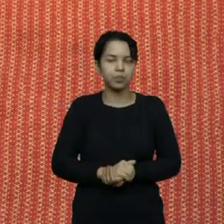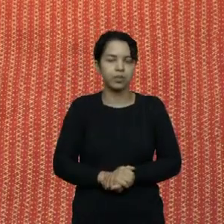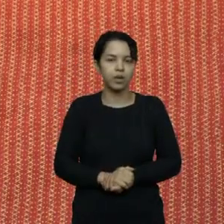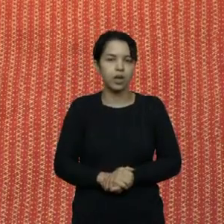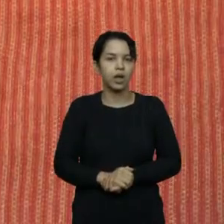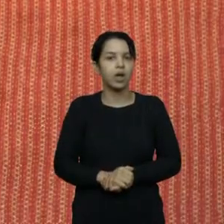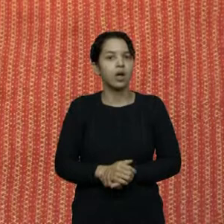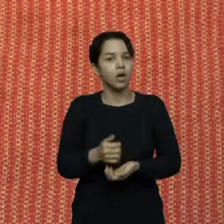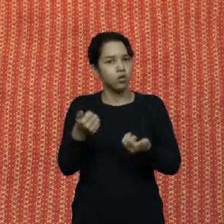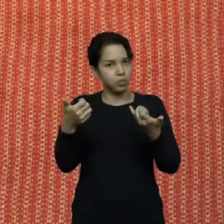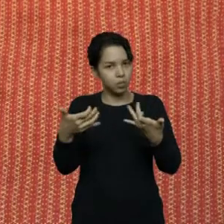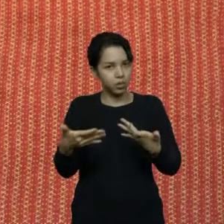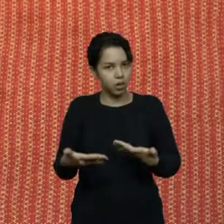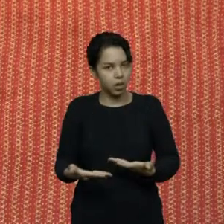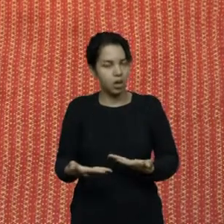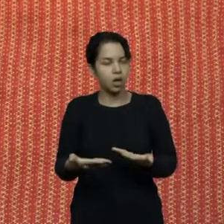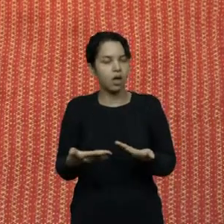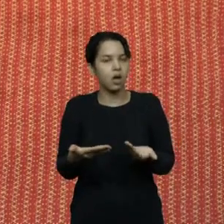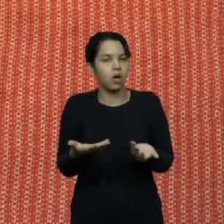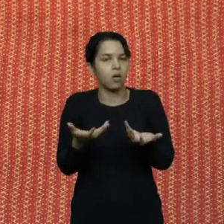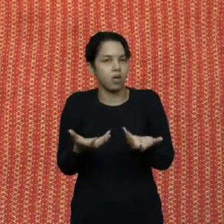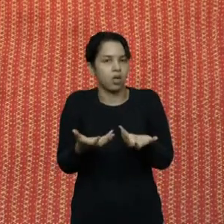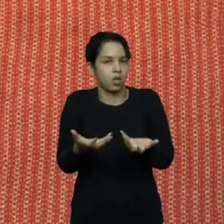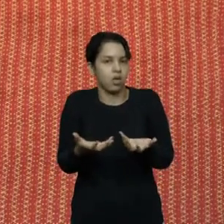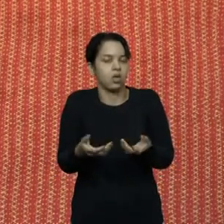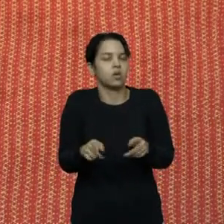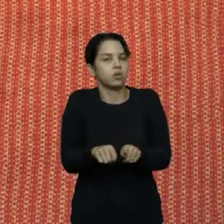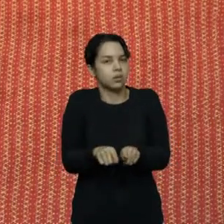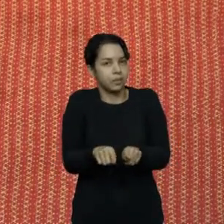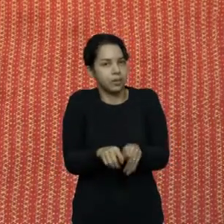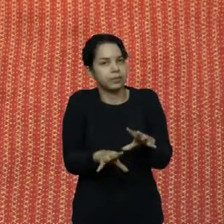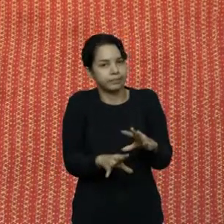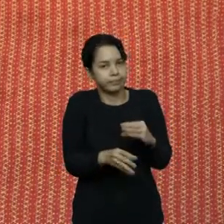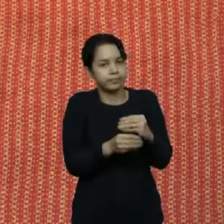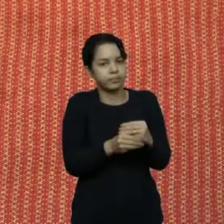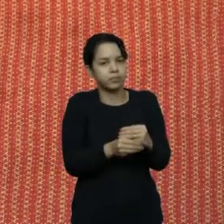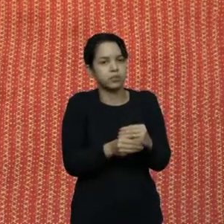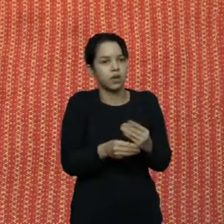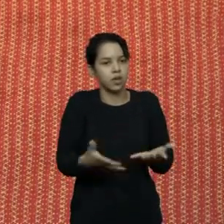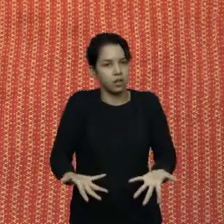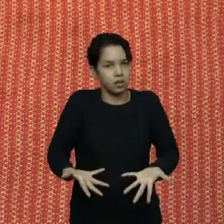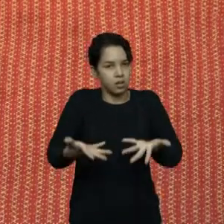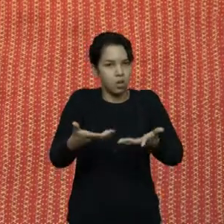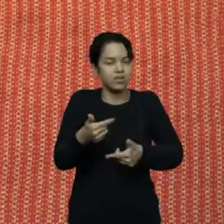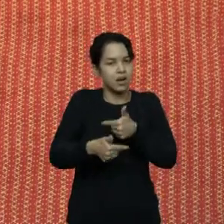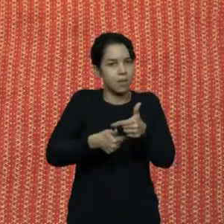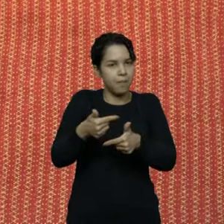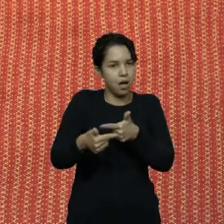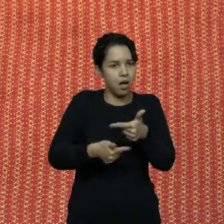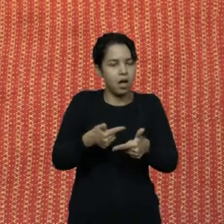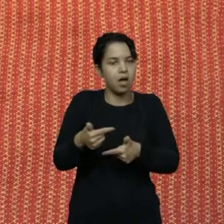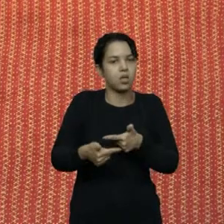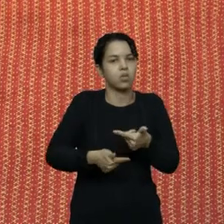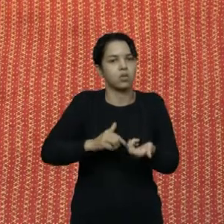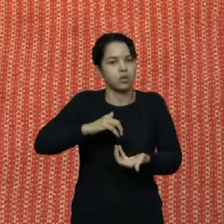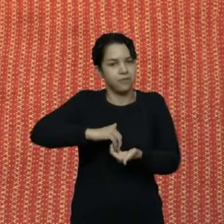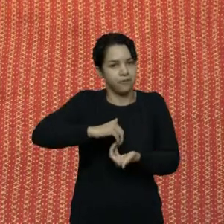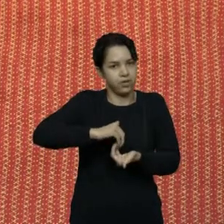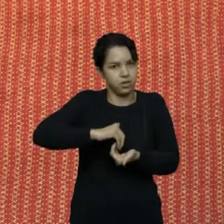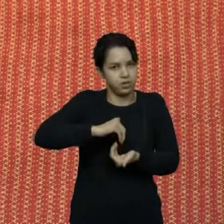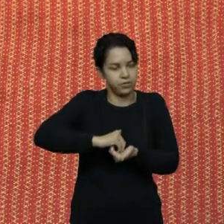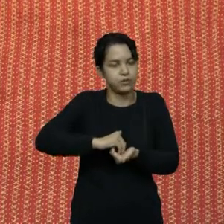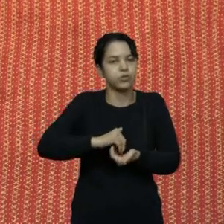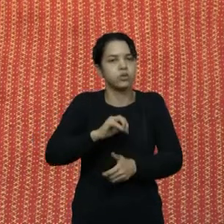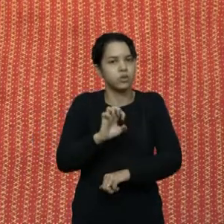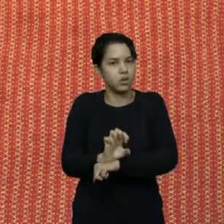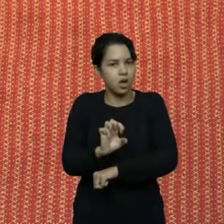no vosso pronunciamento quero primeiramente também é aqui não te seu trabalho faz a defesa civil do Estado Santa Catarina Com certeza todos